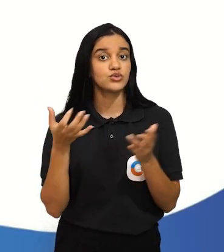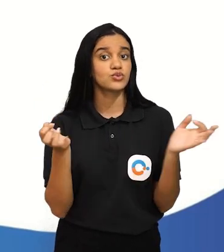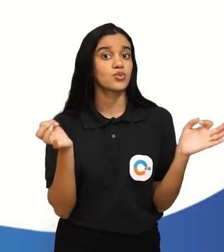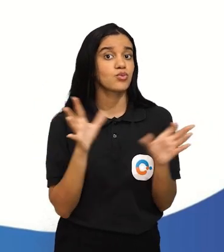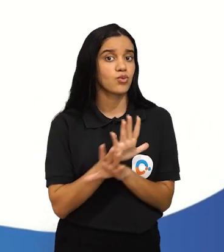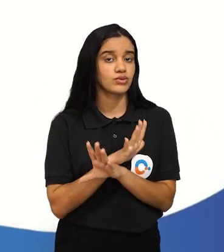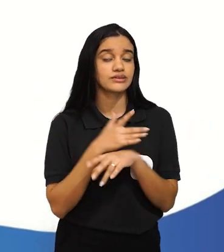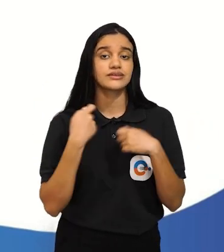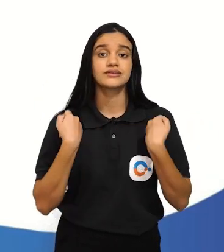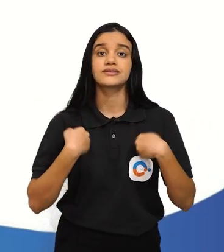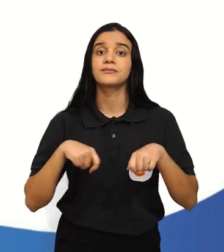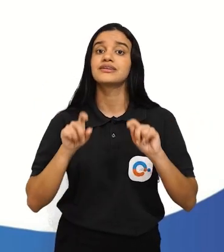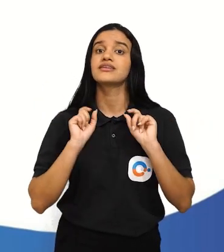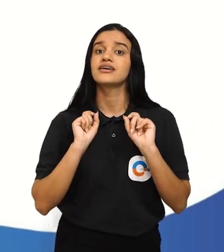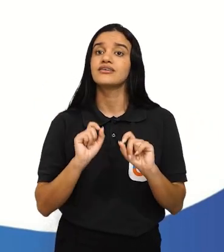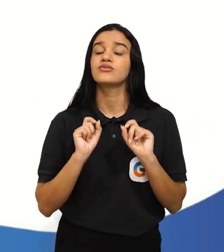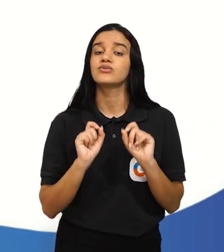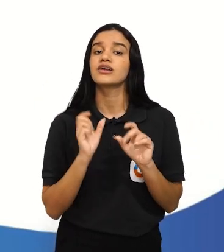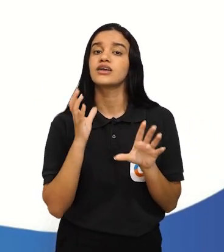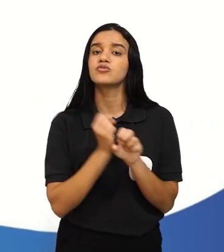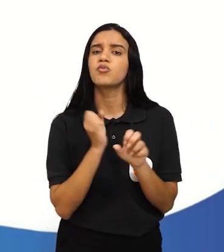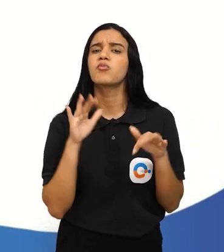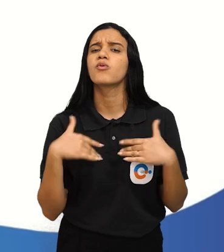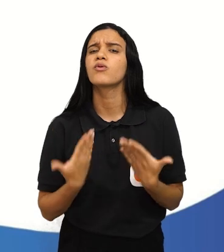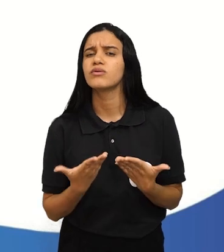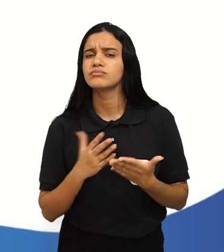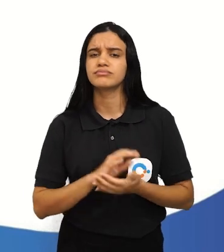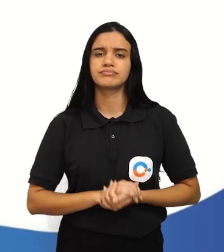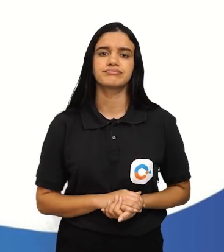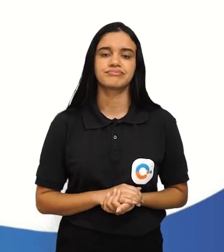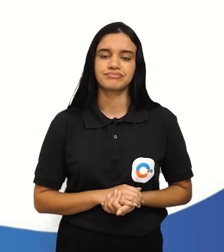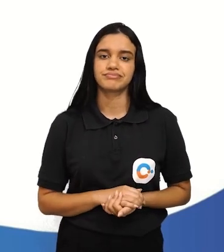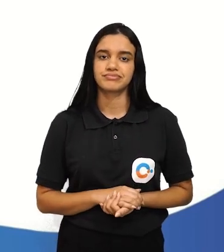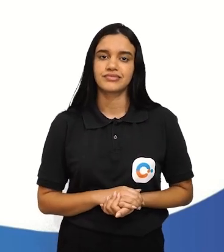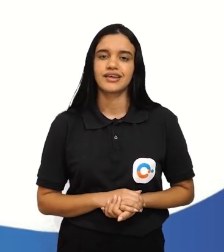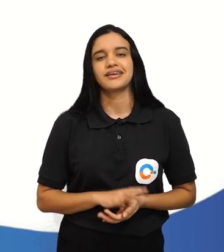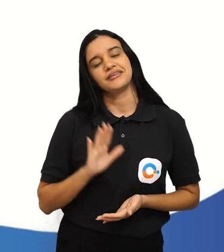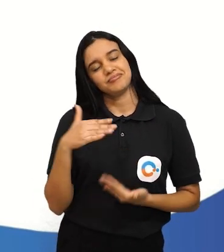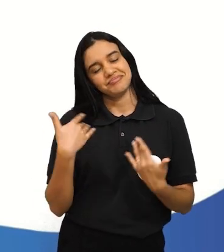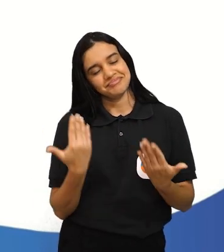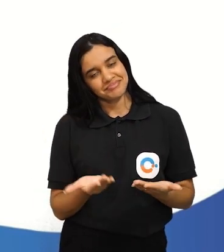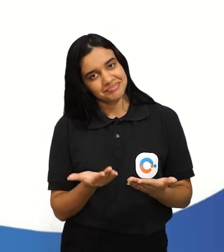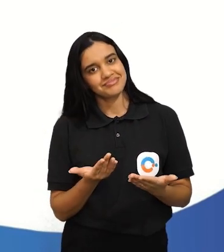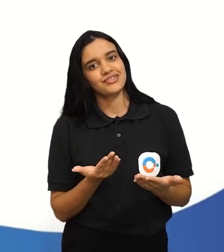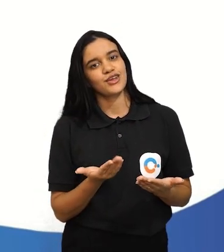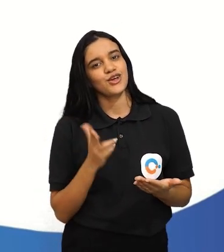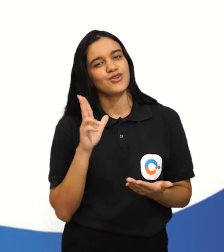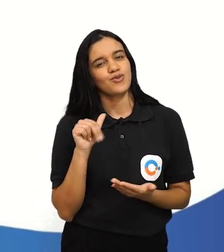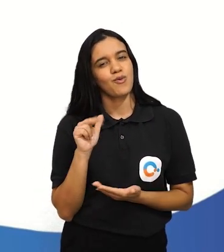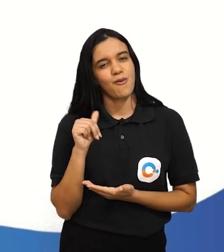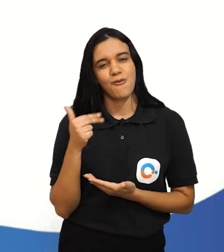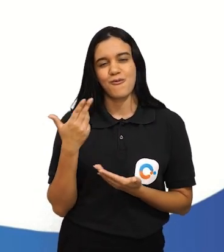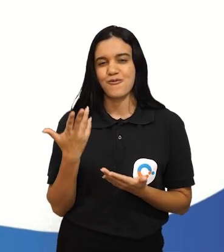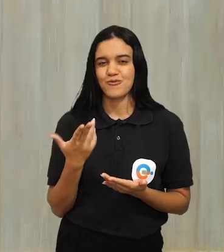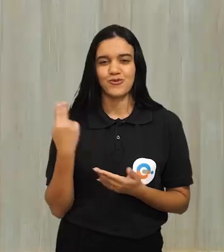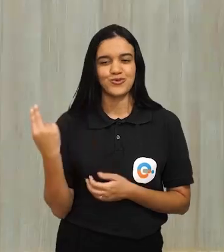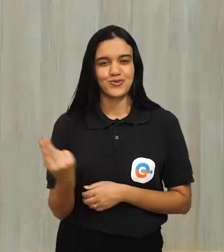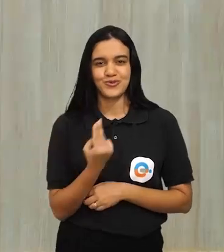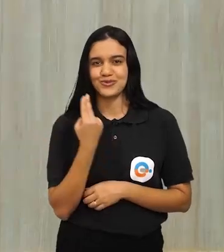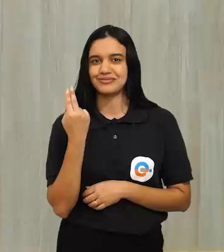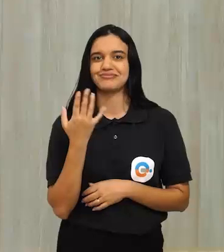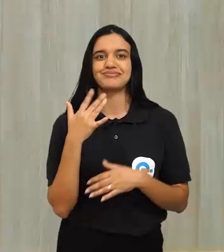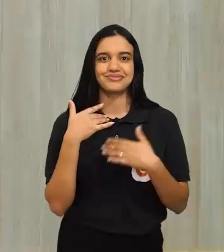concluiu que precisava tirar quem nunca né galera quem nunca